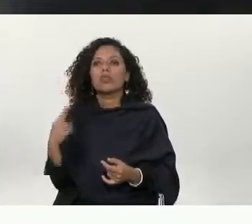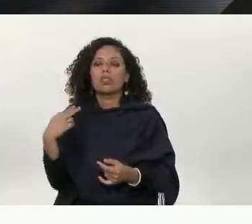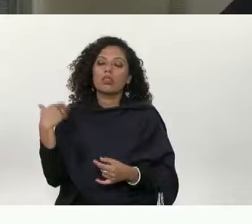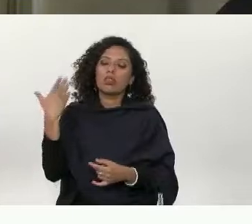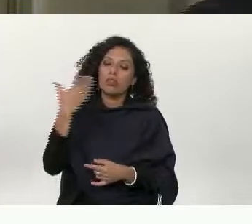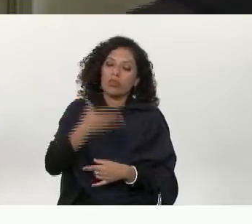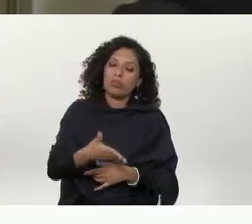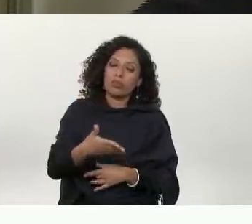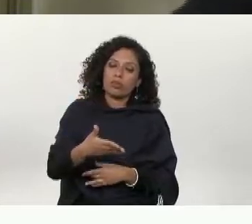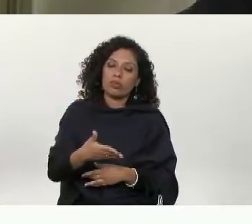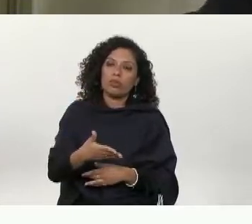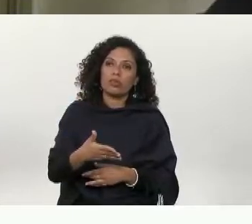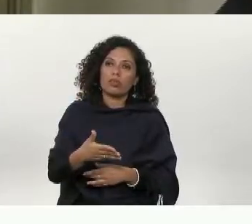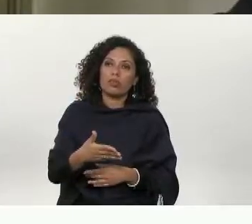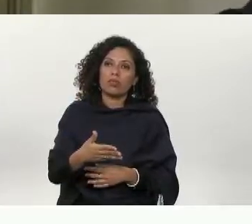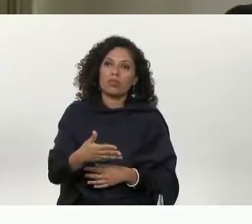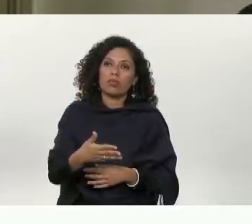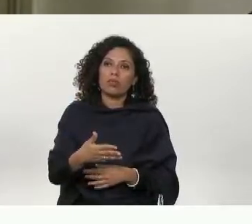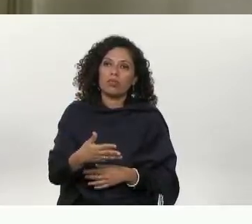lá